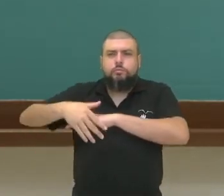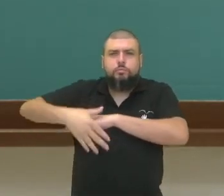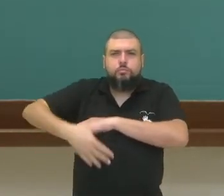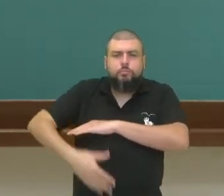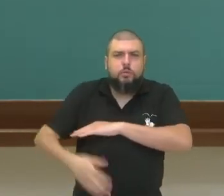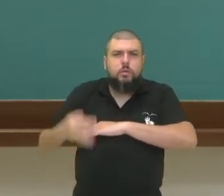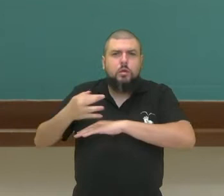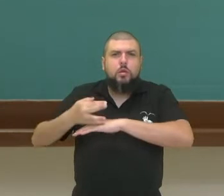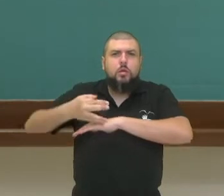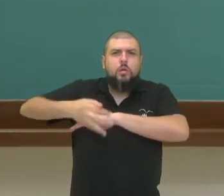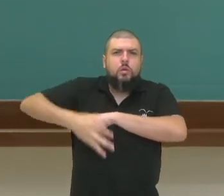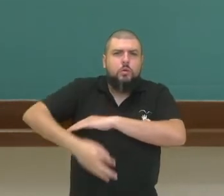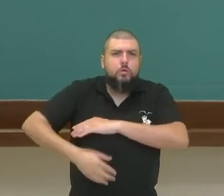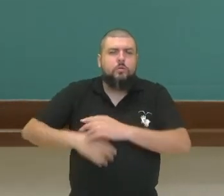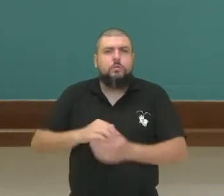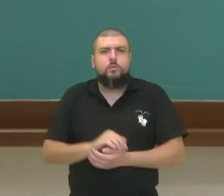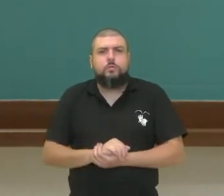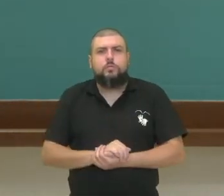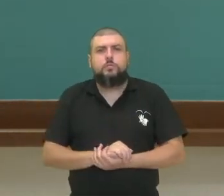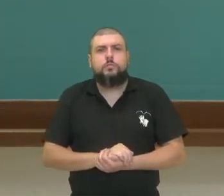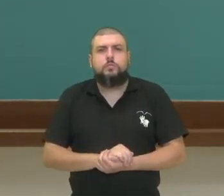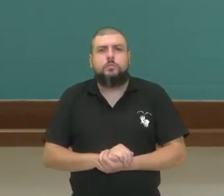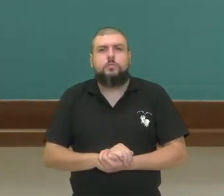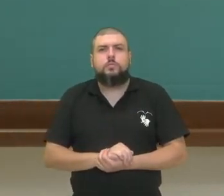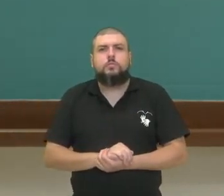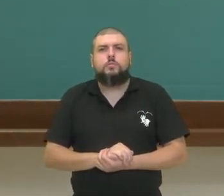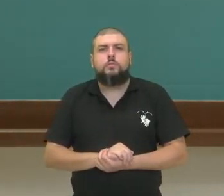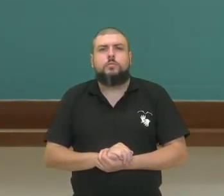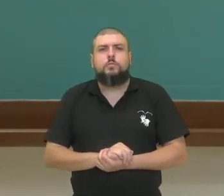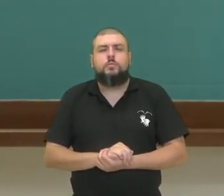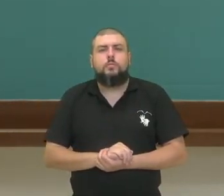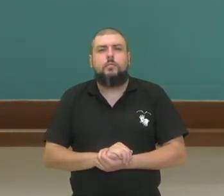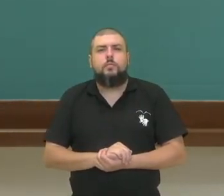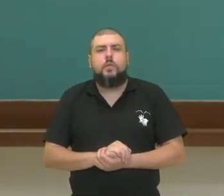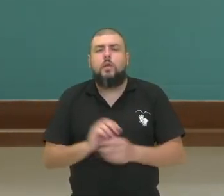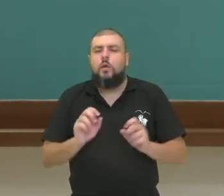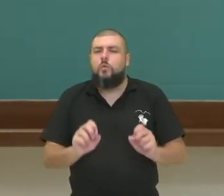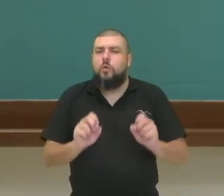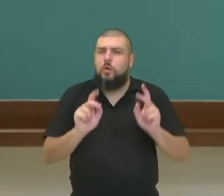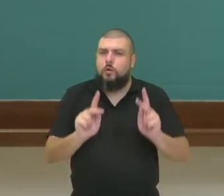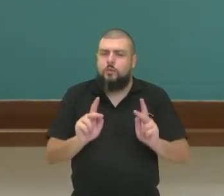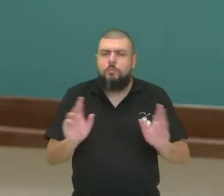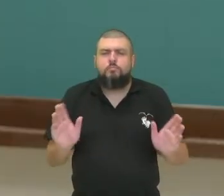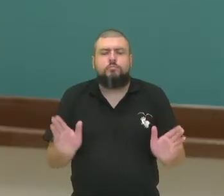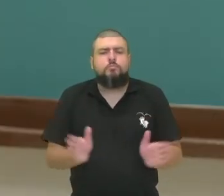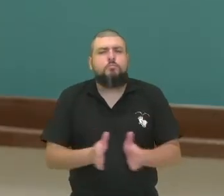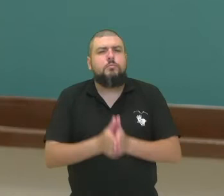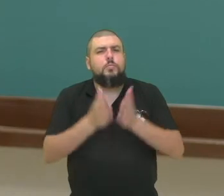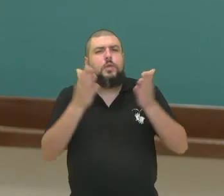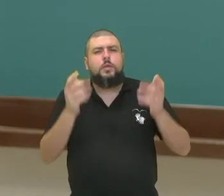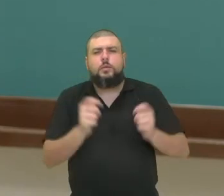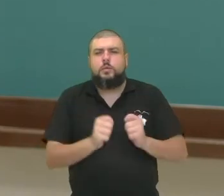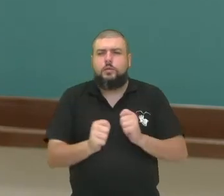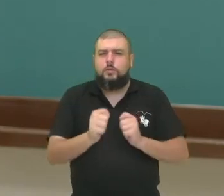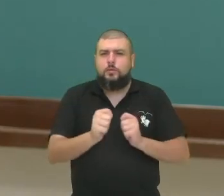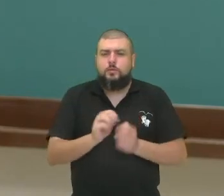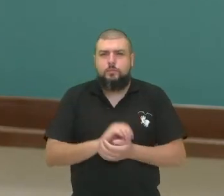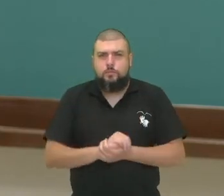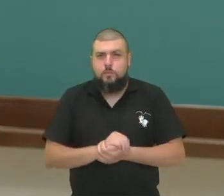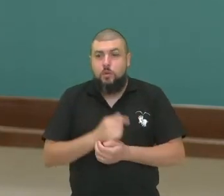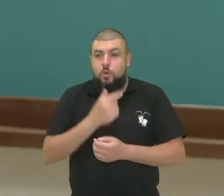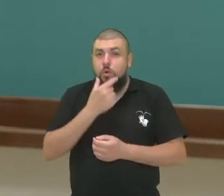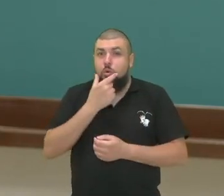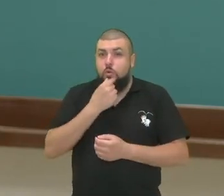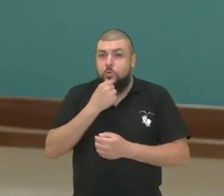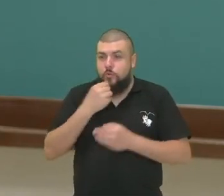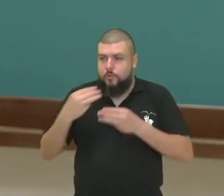usina hidrelétrica do planeta. O que foi um milagre econômico? Então, idealizado pelo ministro da Economia, Delfim